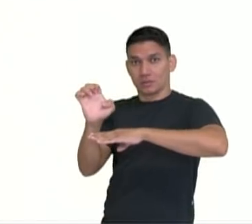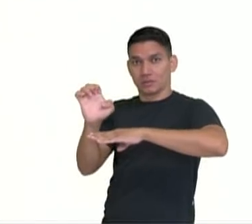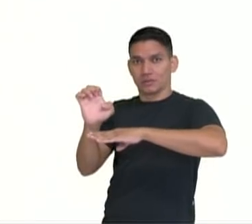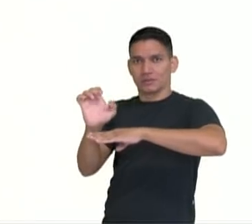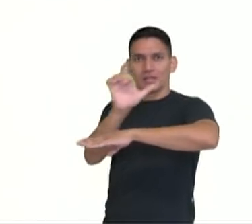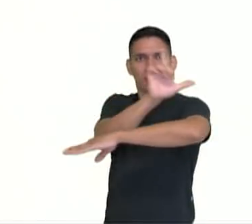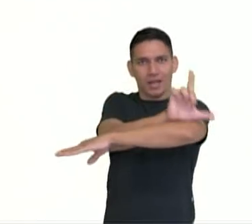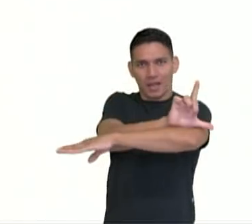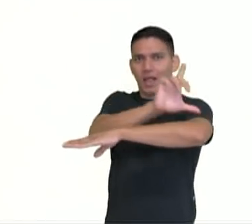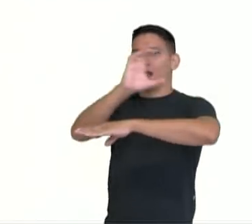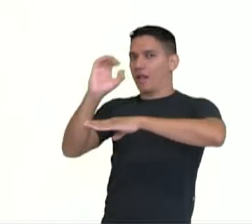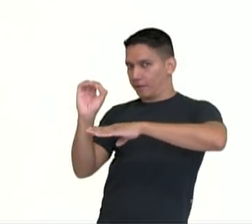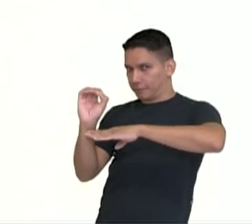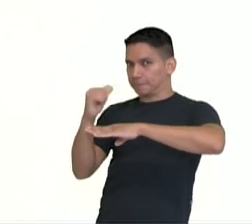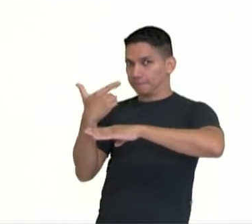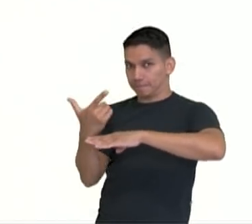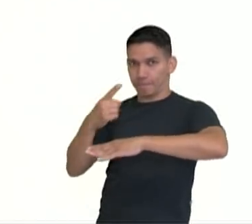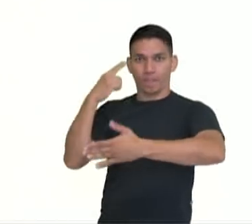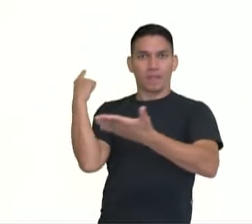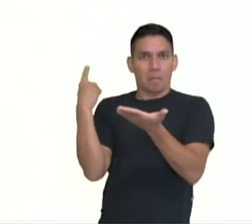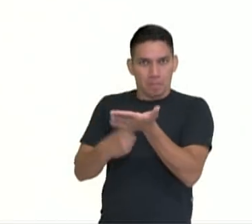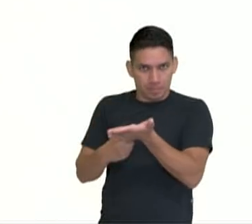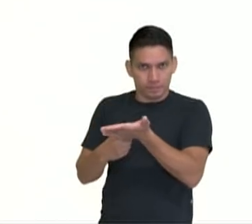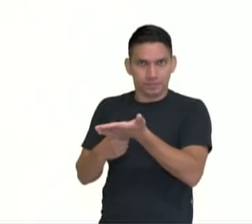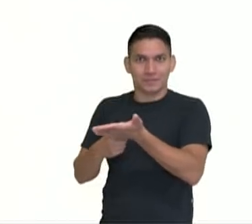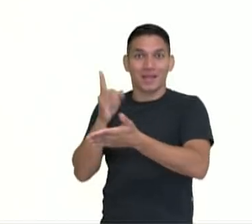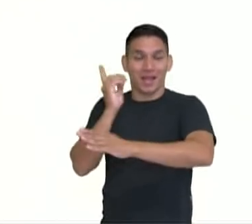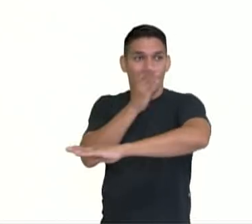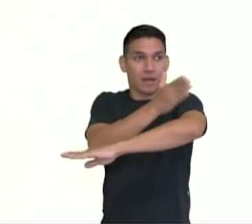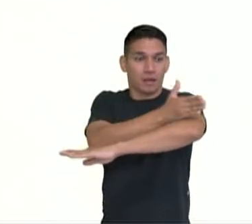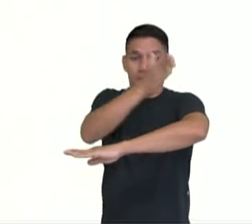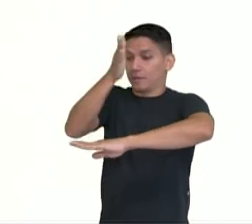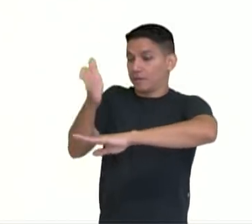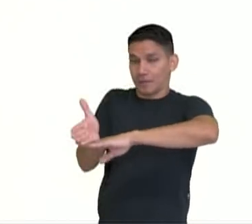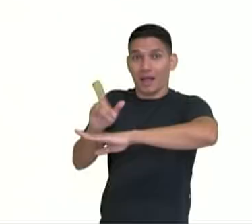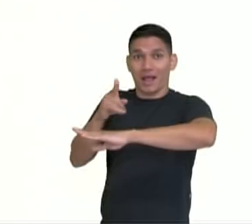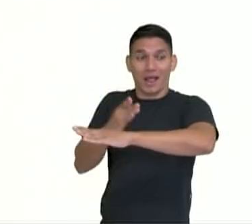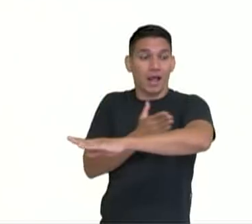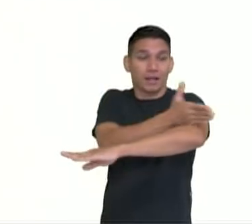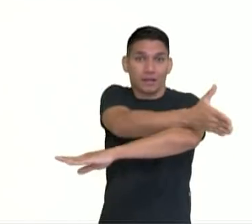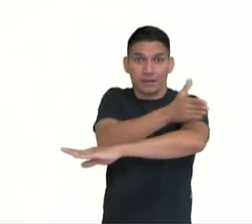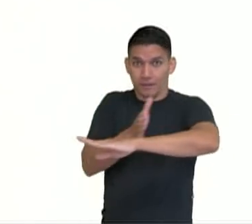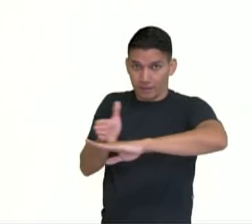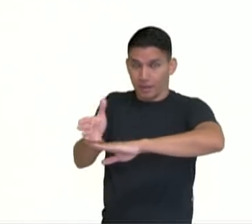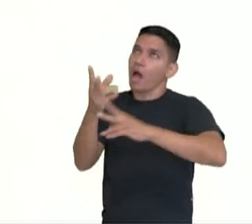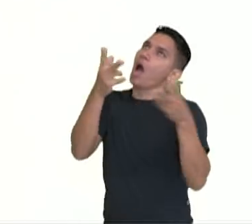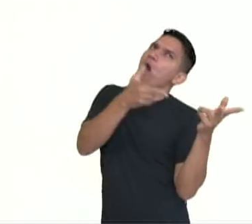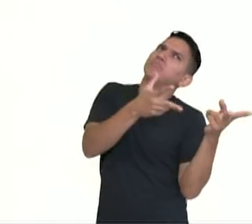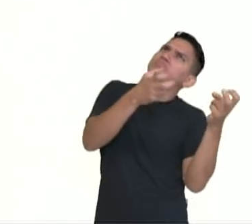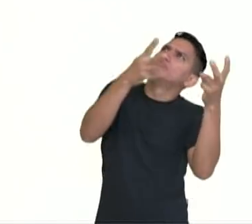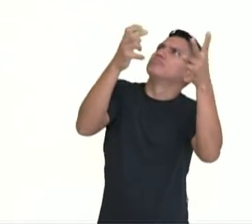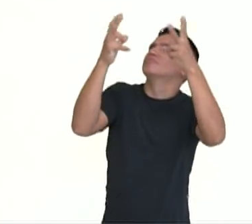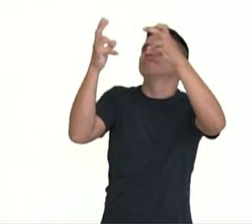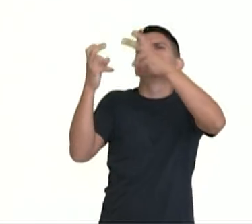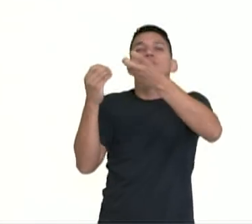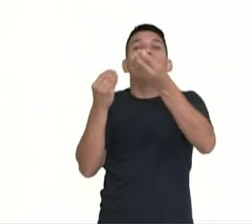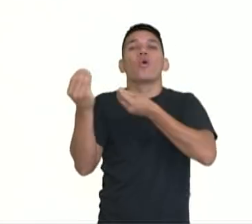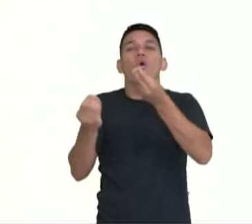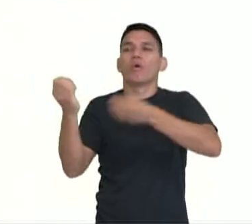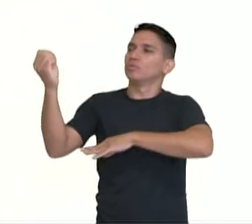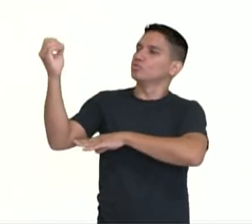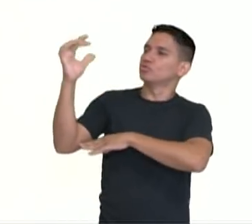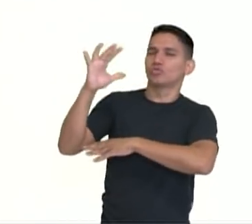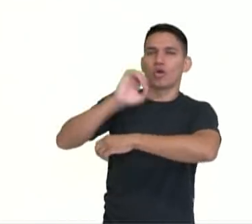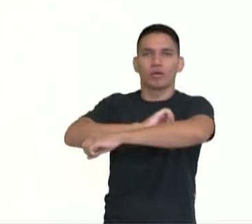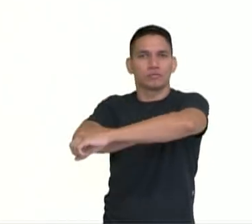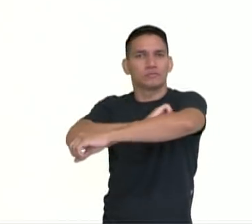ficaram estabelecidas essas direções a partir da observação de onde o Sol nasce. E aí, onde o Sol